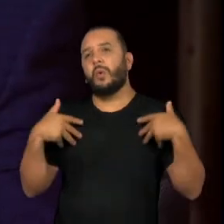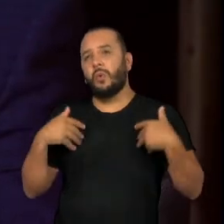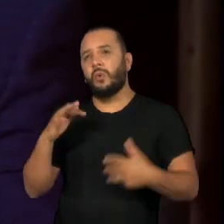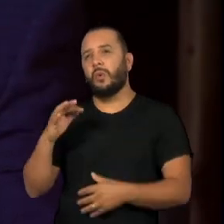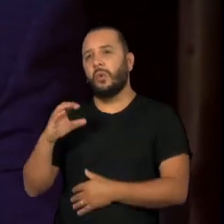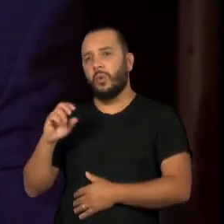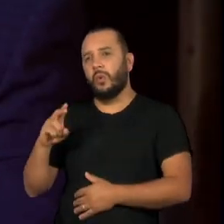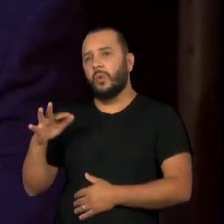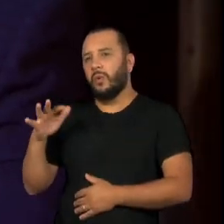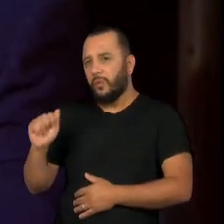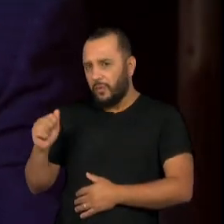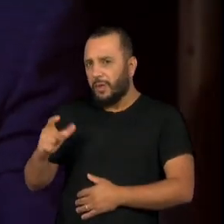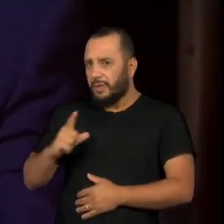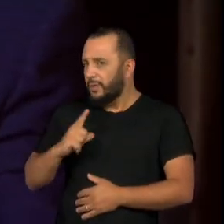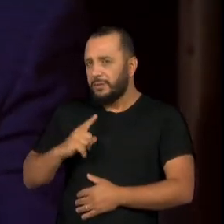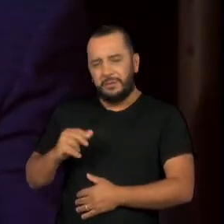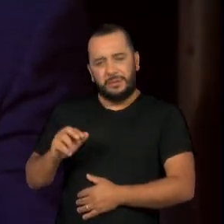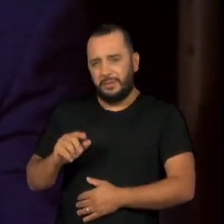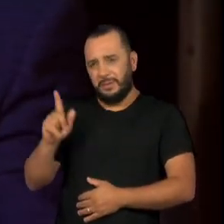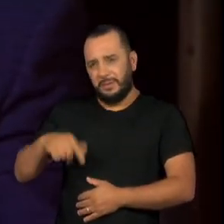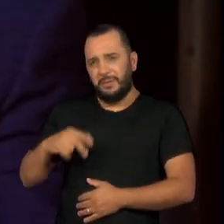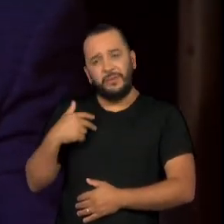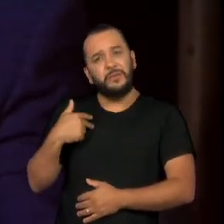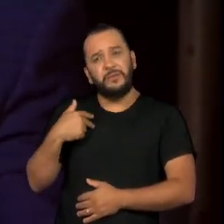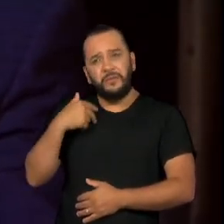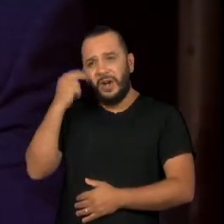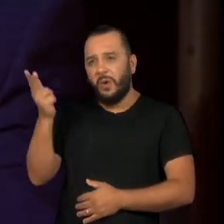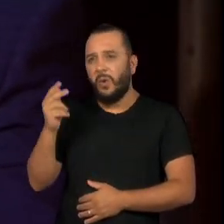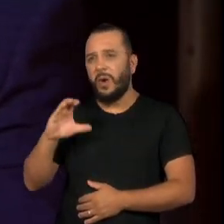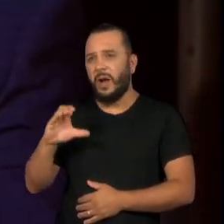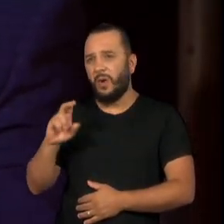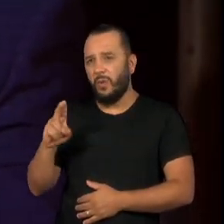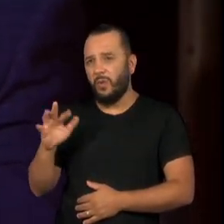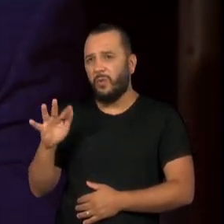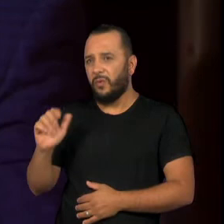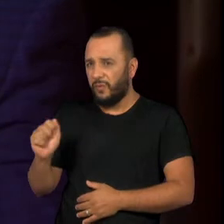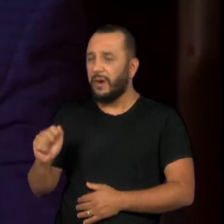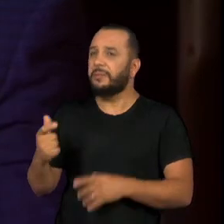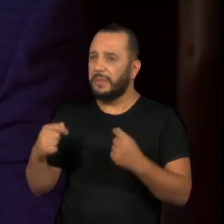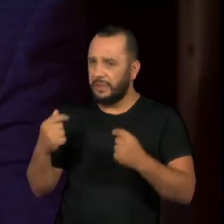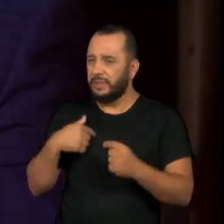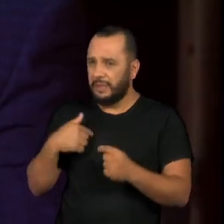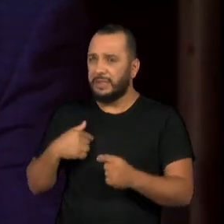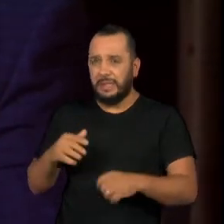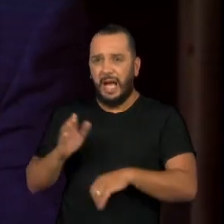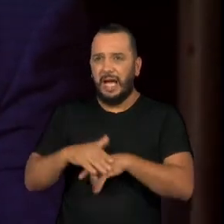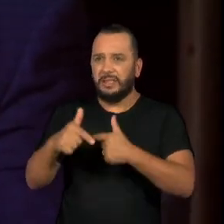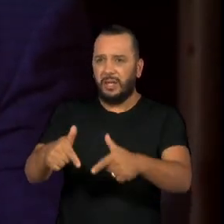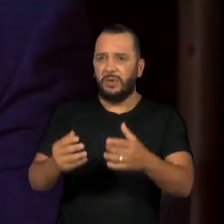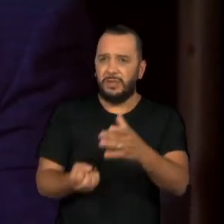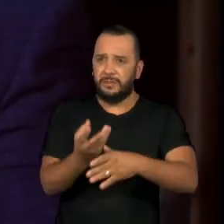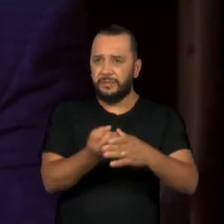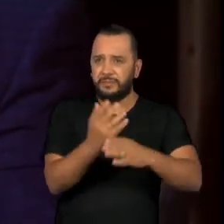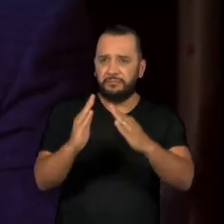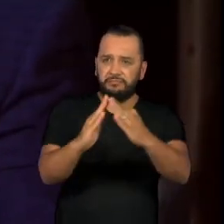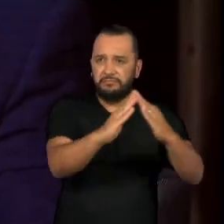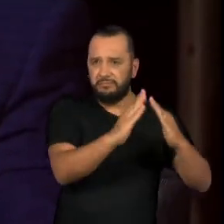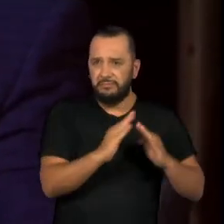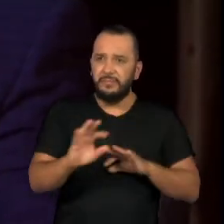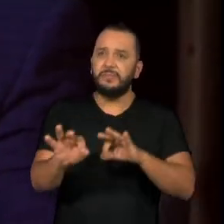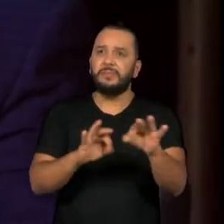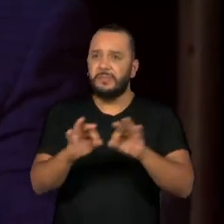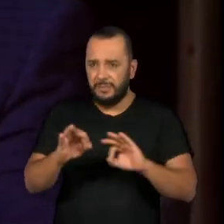culpa uma vergonha a gente a culpa tem que ser coisa do passado o mais rápido possível agora se você não tem um projeto real de habitação